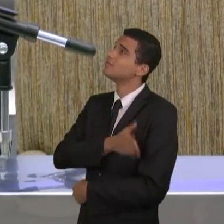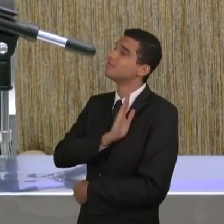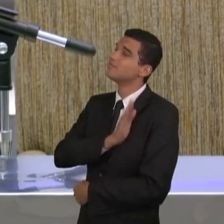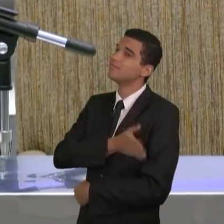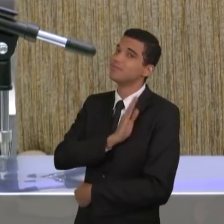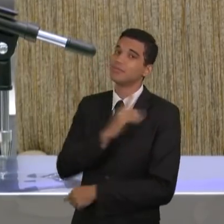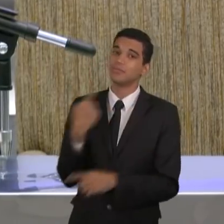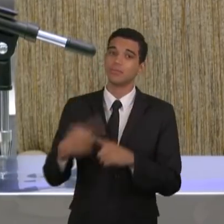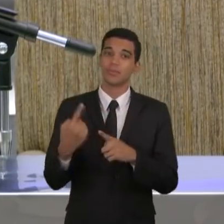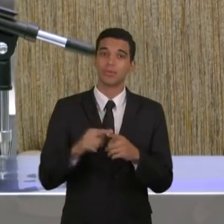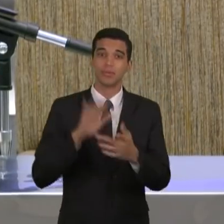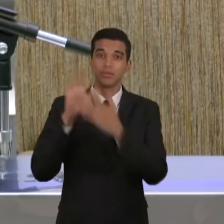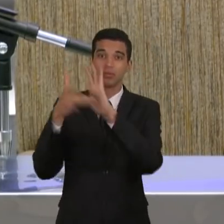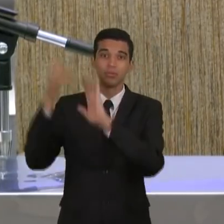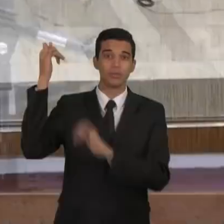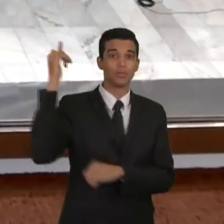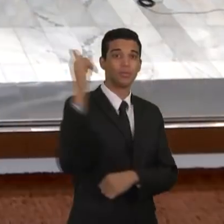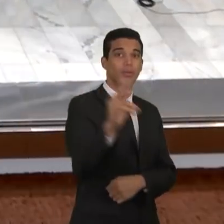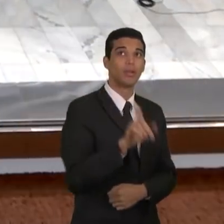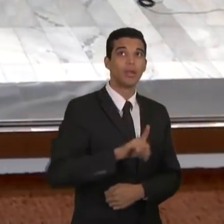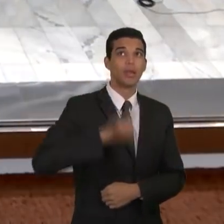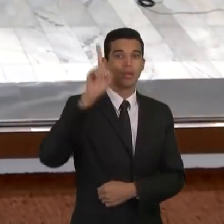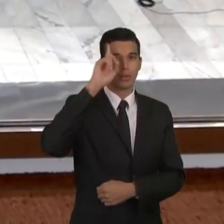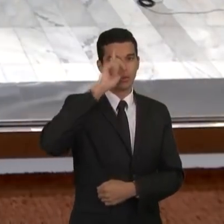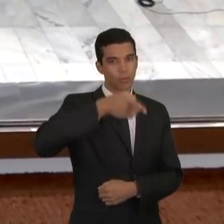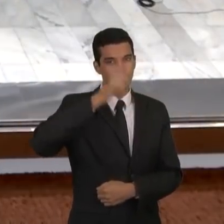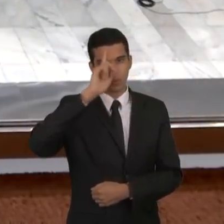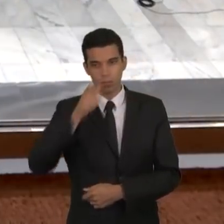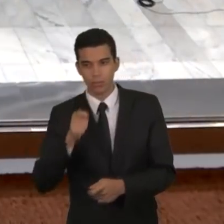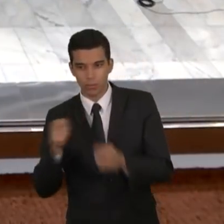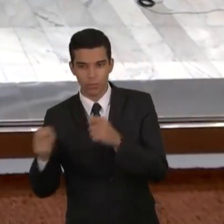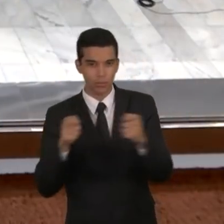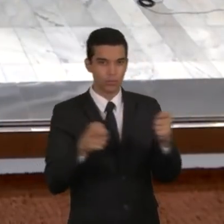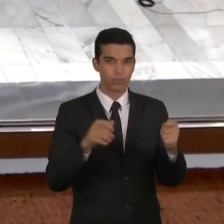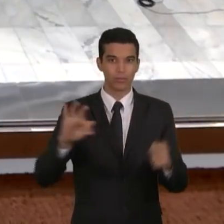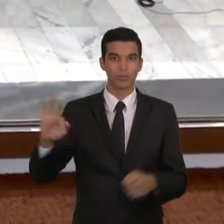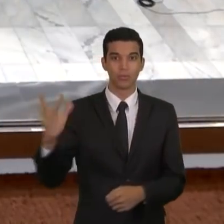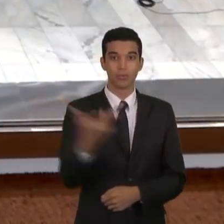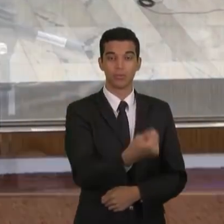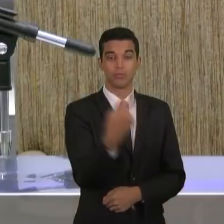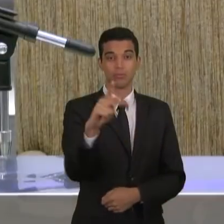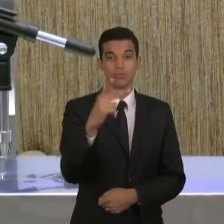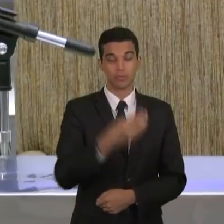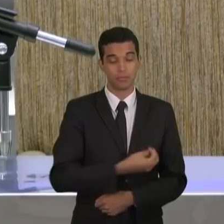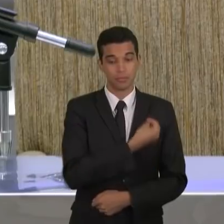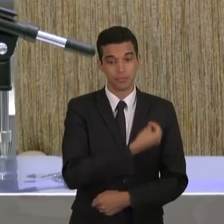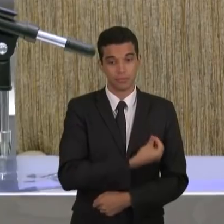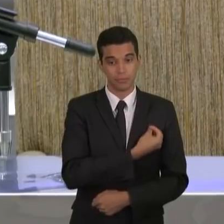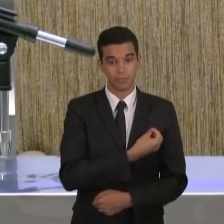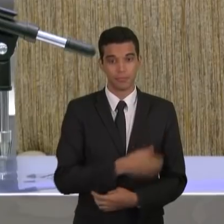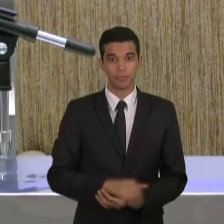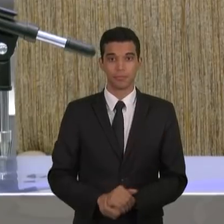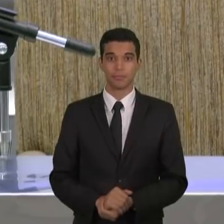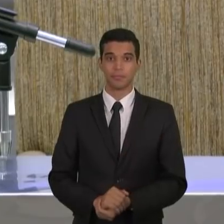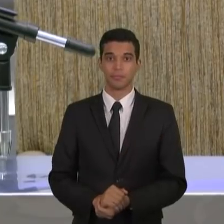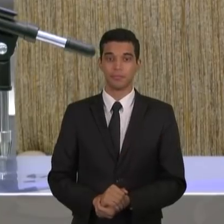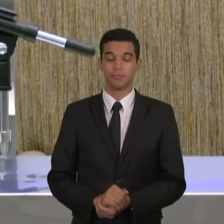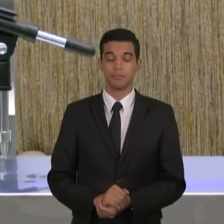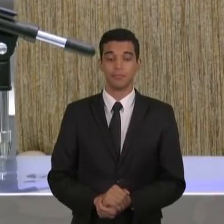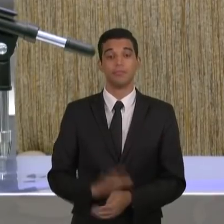e no controle do barco e às vezes é difícil porque